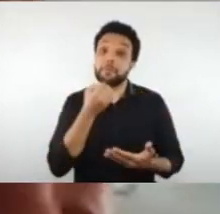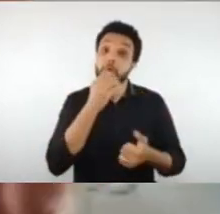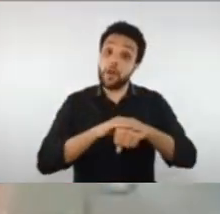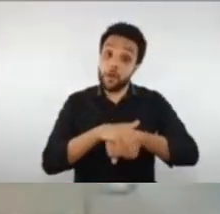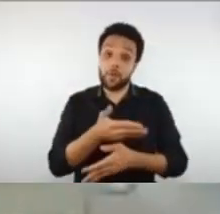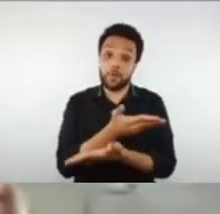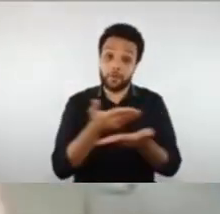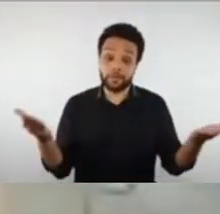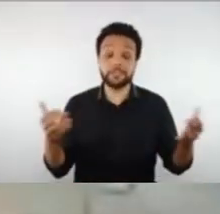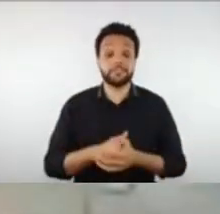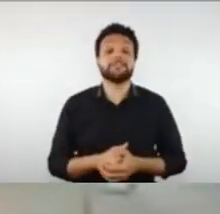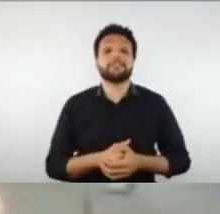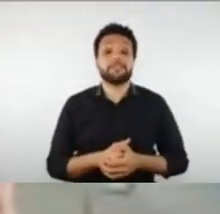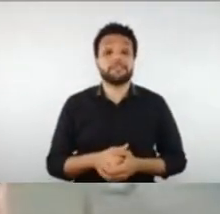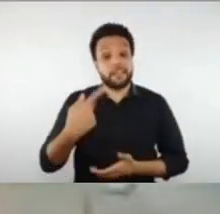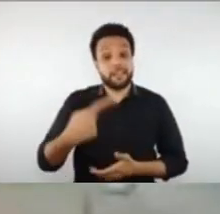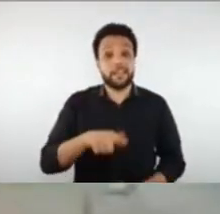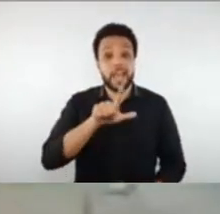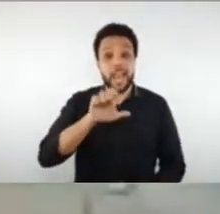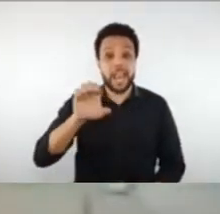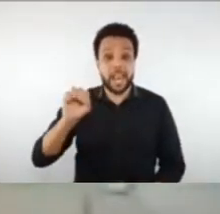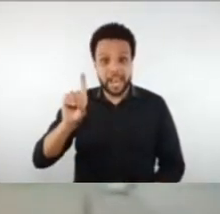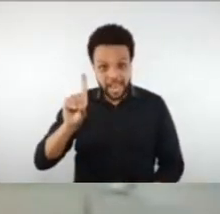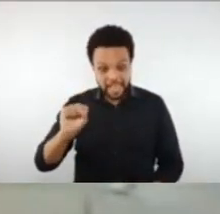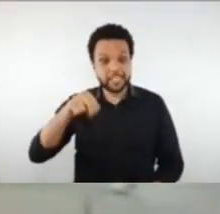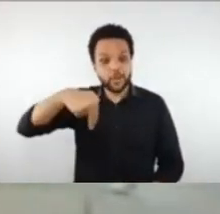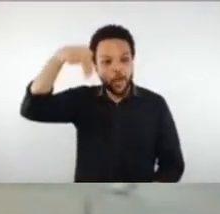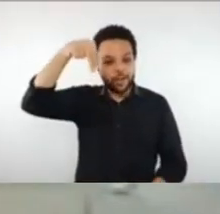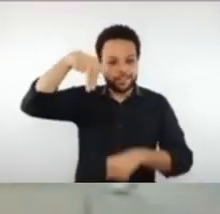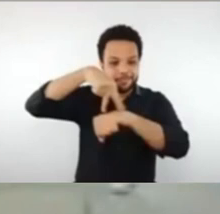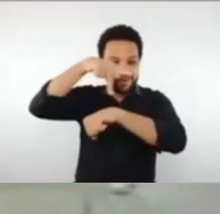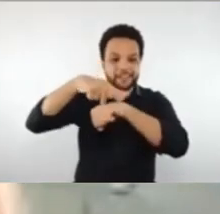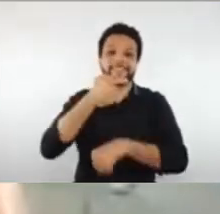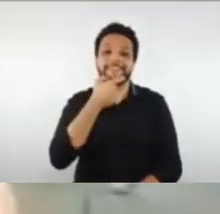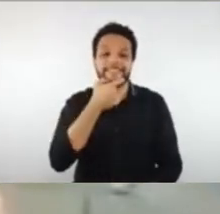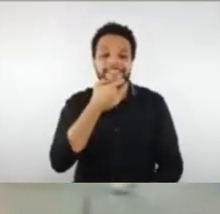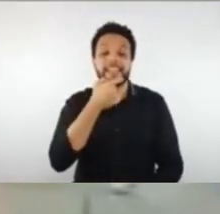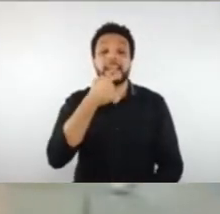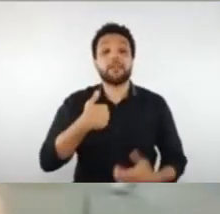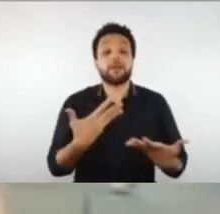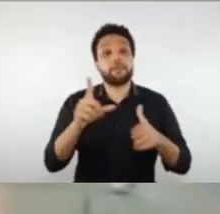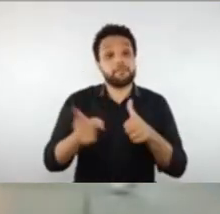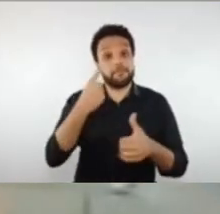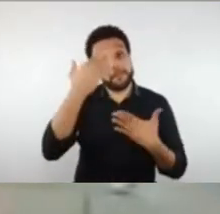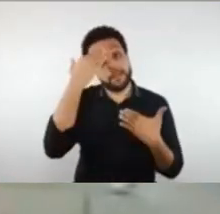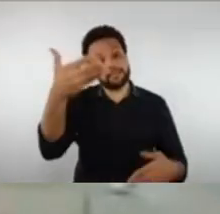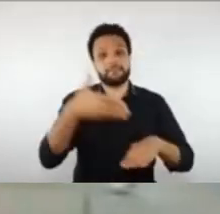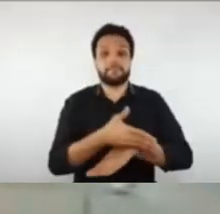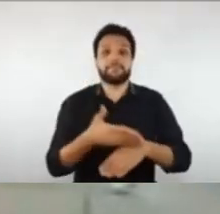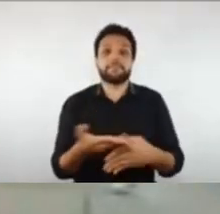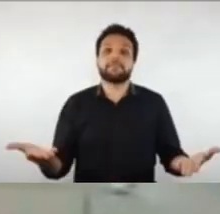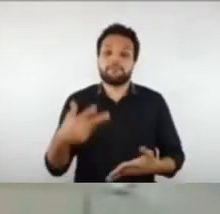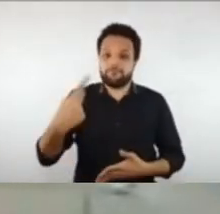aqui de Leeds, do norte da Inglaterra. Eu queria primeiro agradecer o convite de participar desse evento